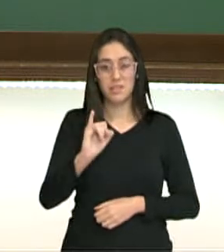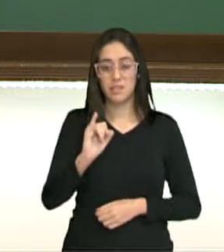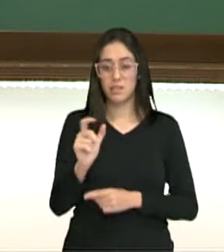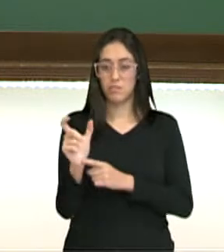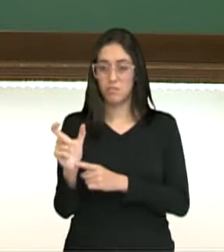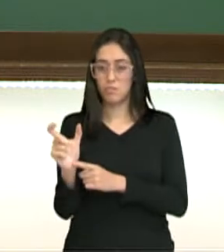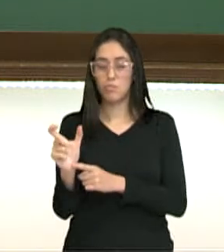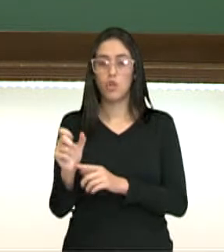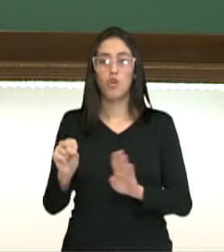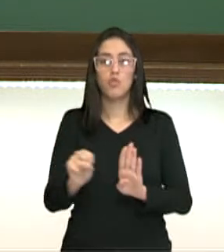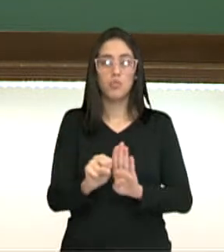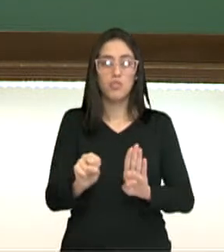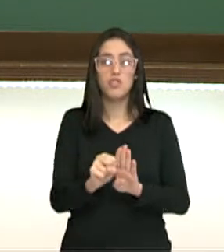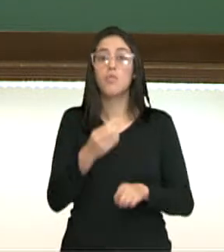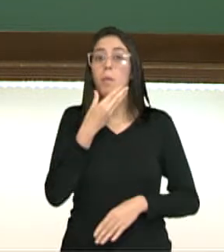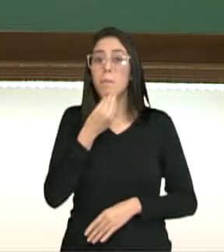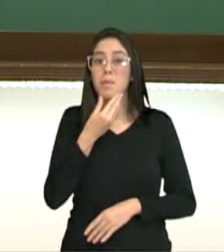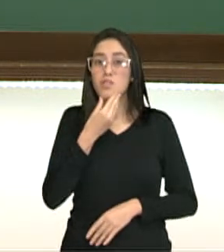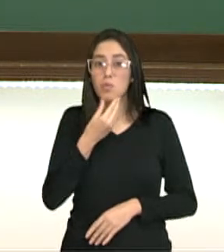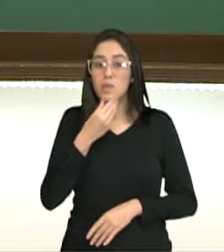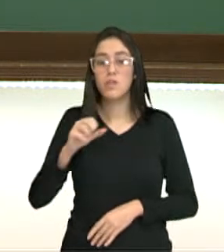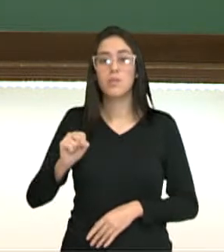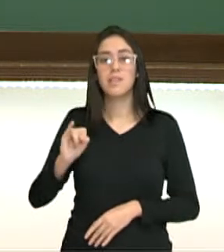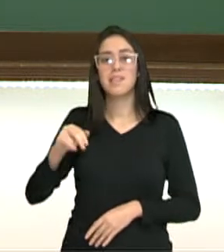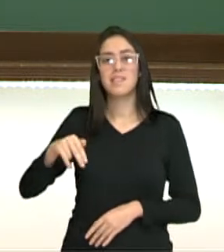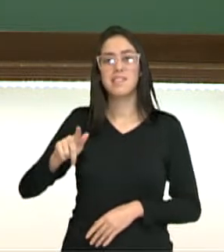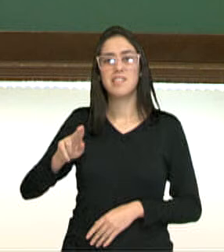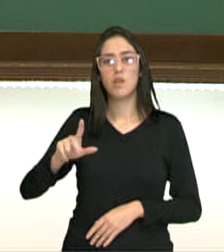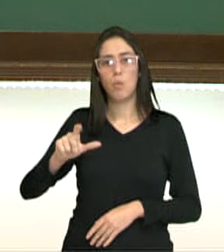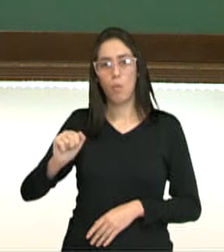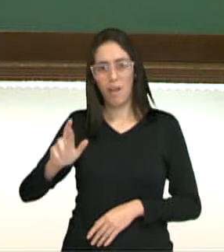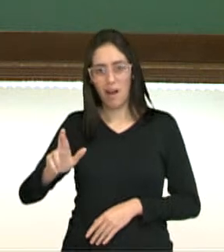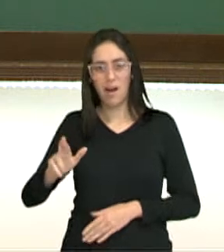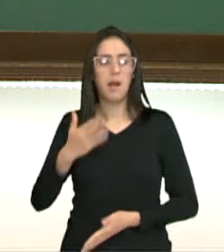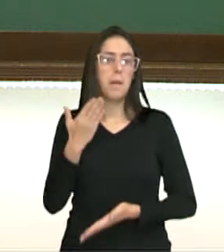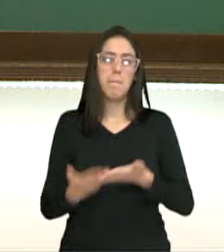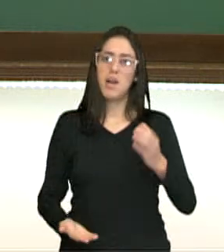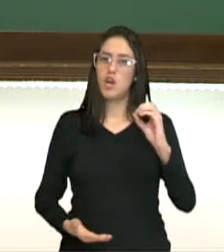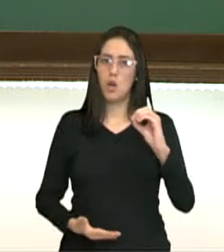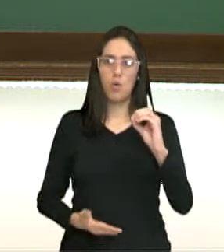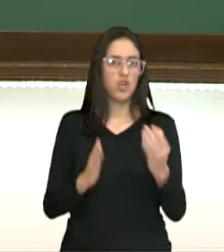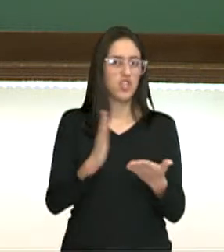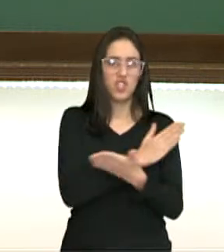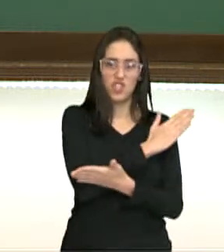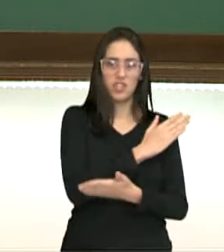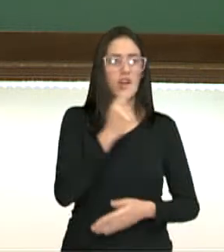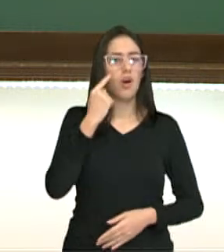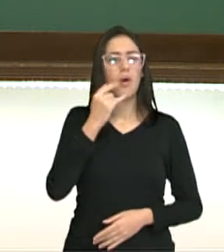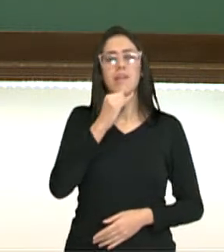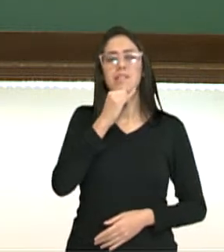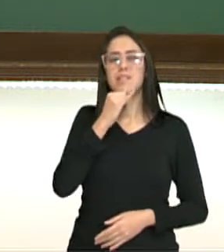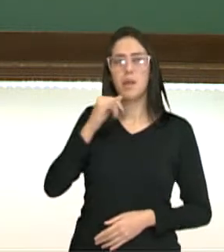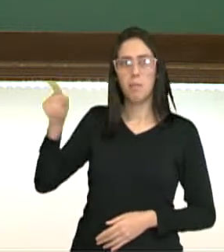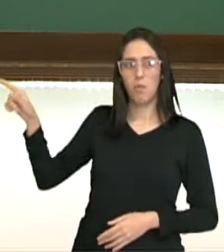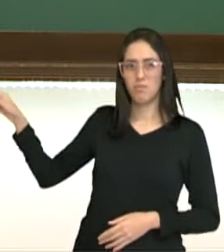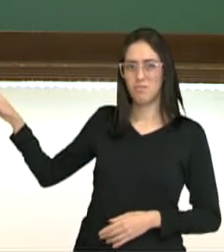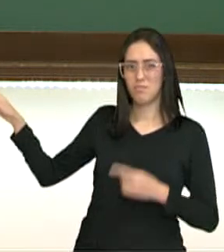substantivo masculino singular, perde o O. Ó, olha o exemplo